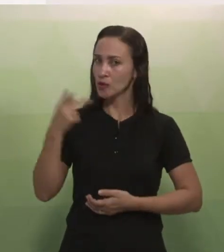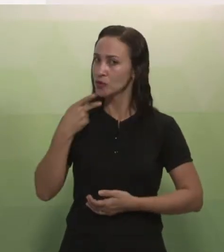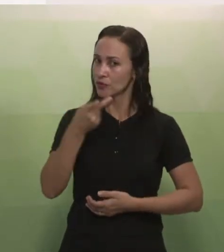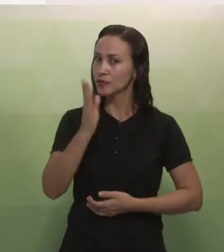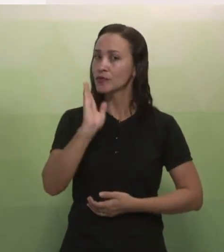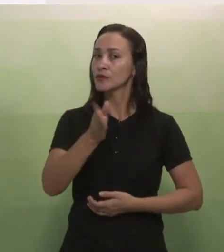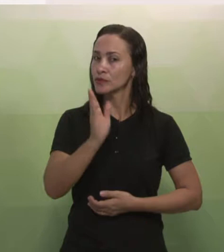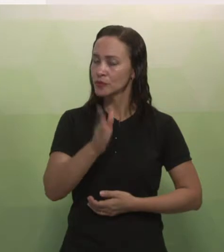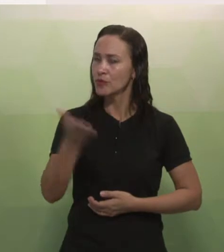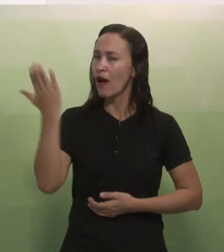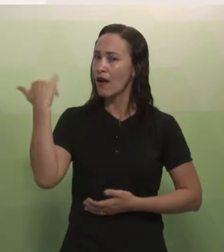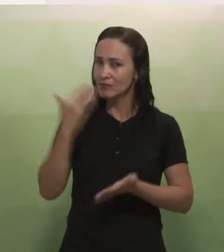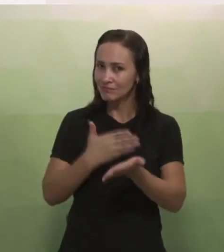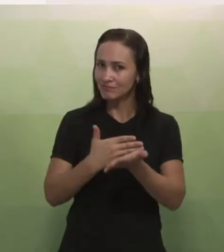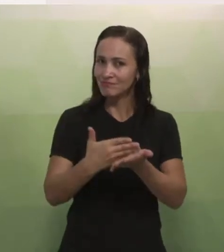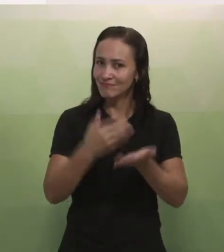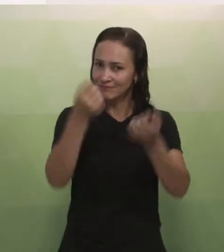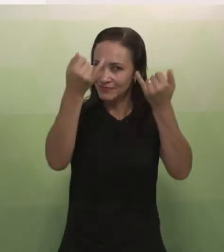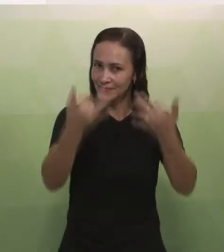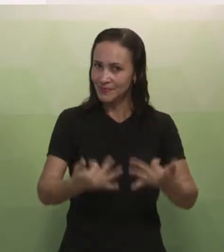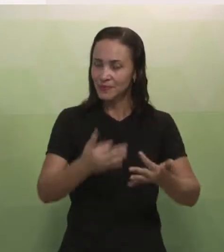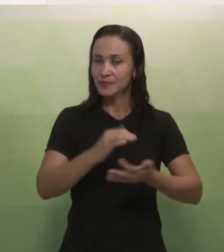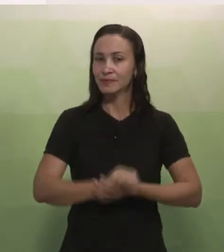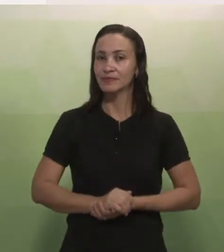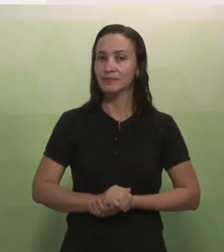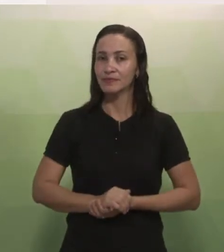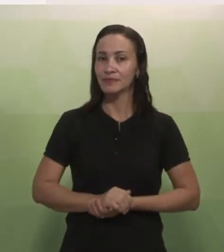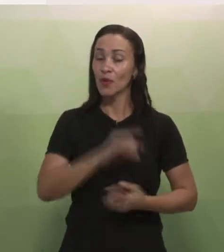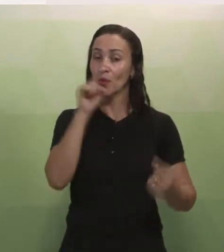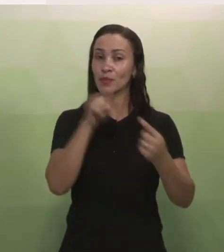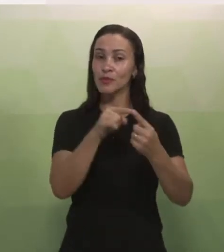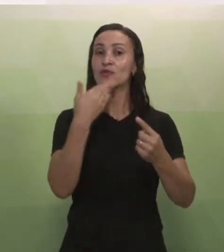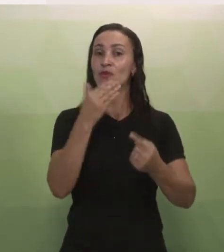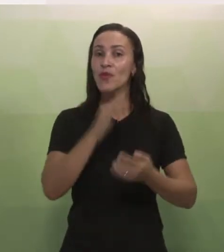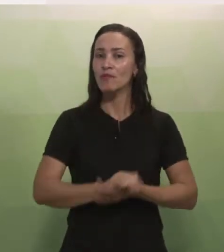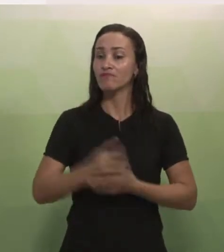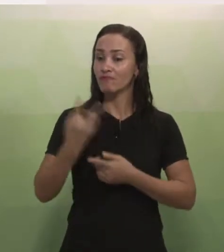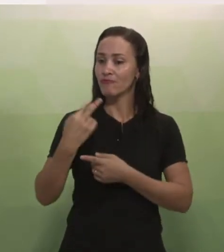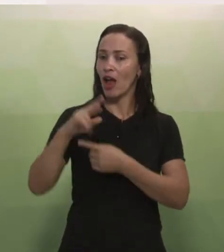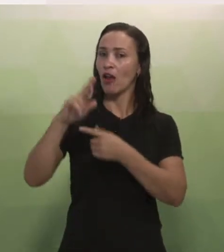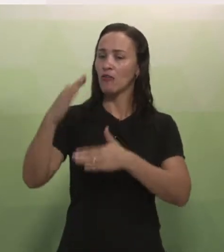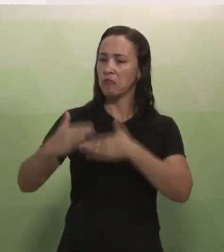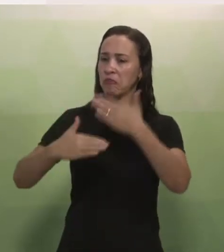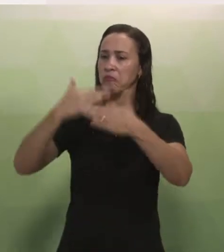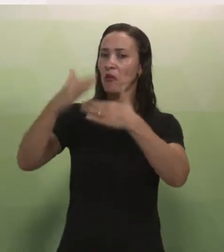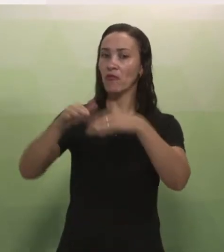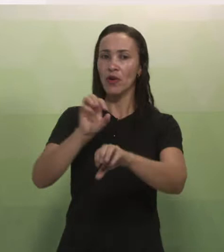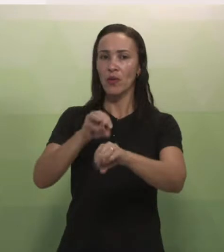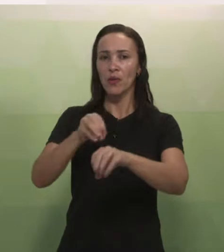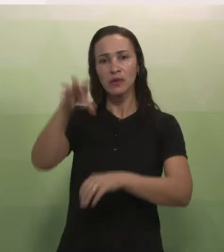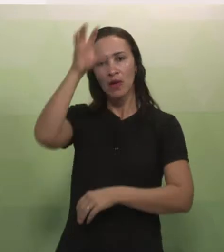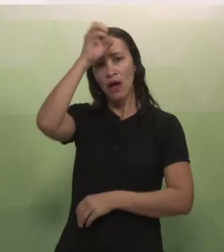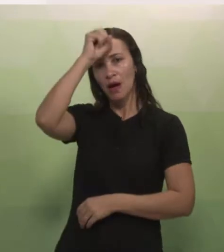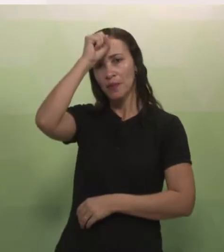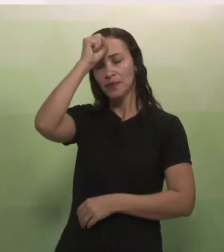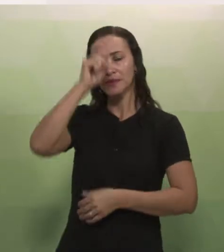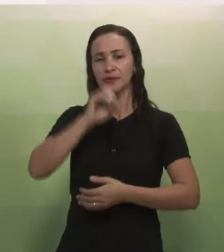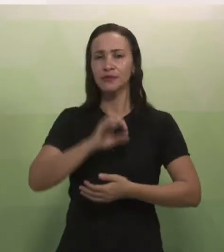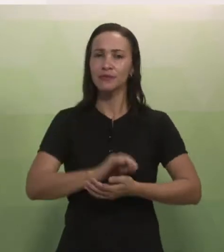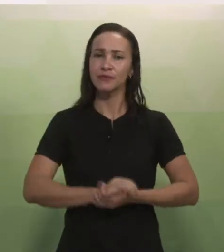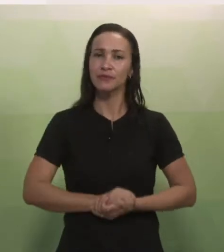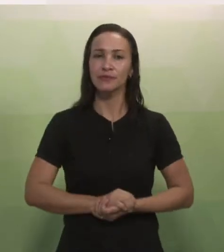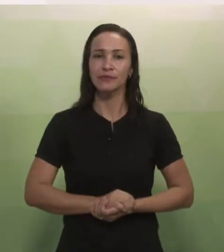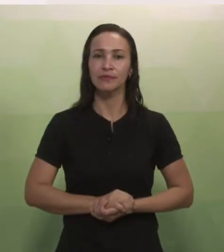falado anteriormente no início, o processo de ensino-aprendizagem. O